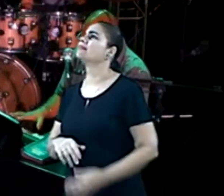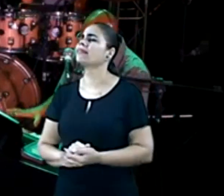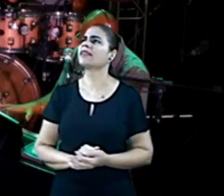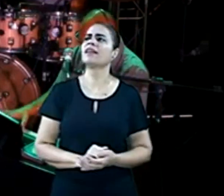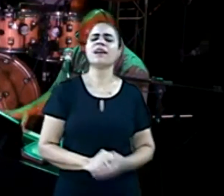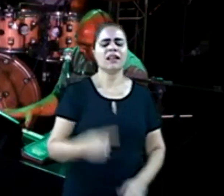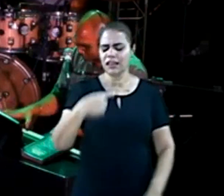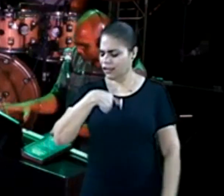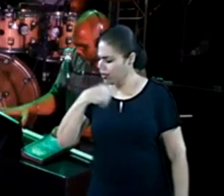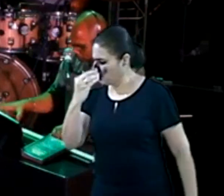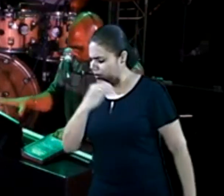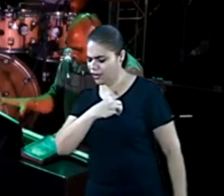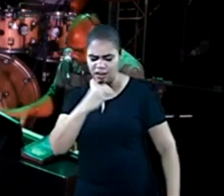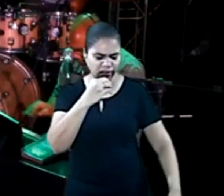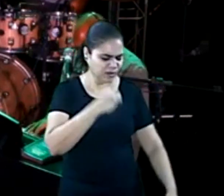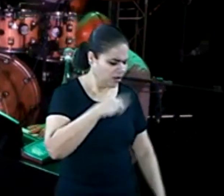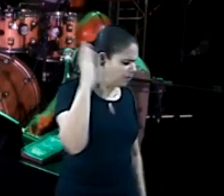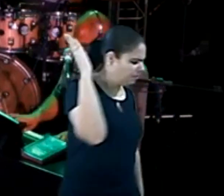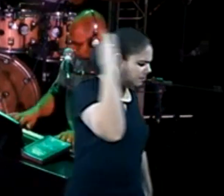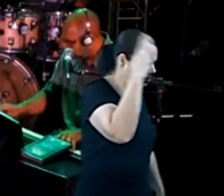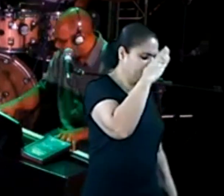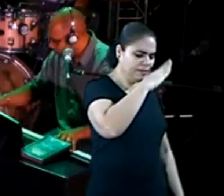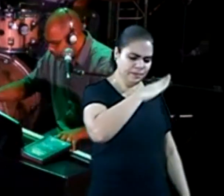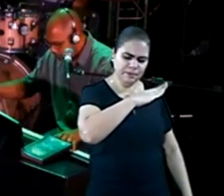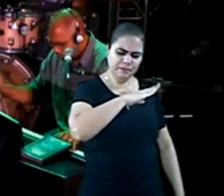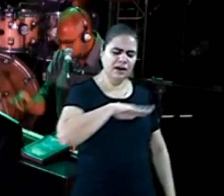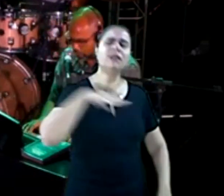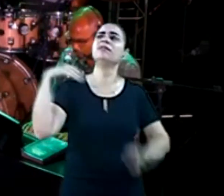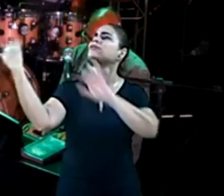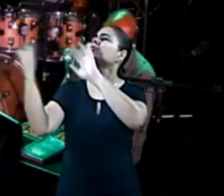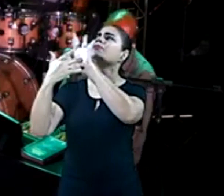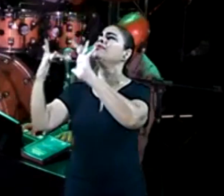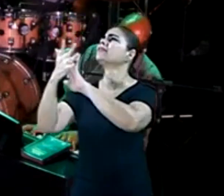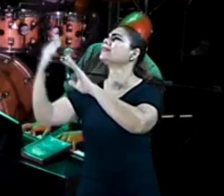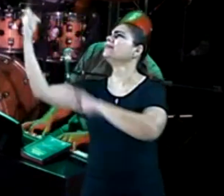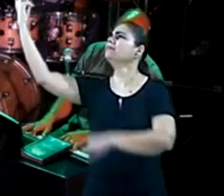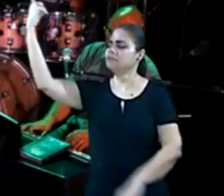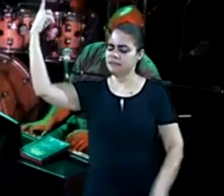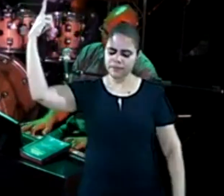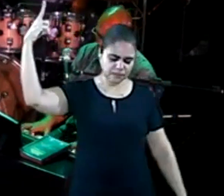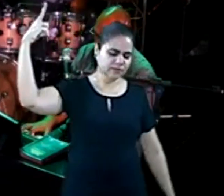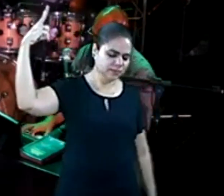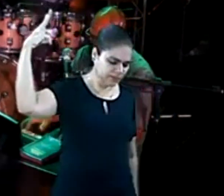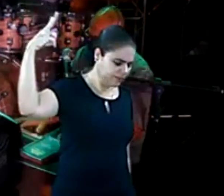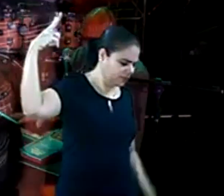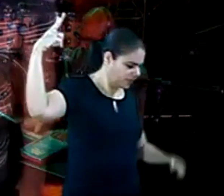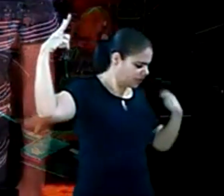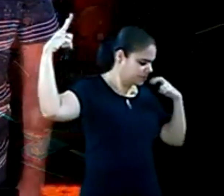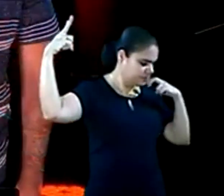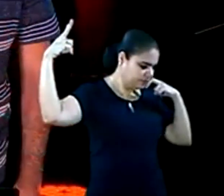cometeu. E olhar nos olhos de quem tanto mal lhe